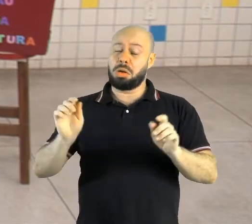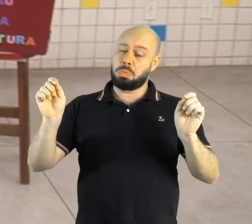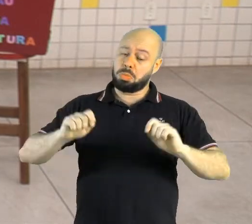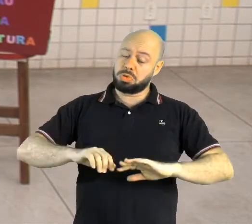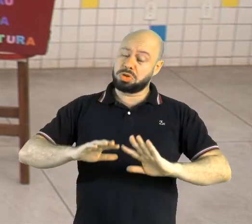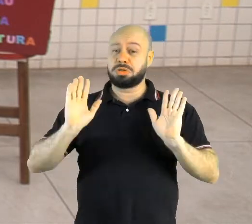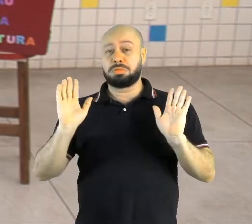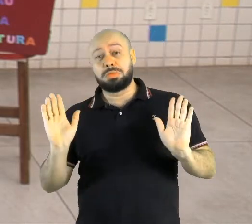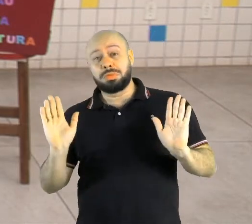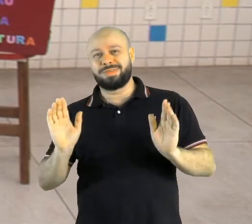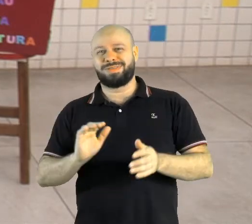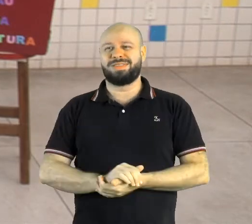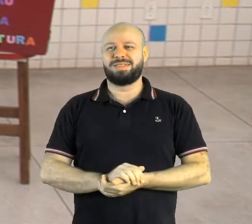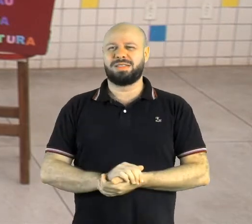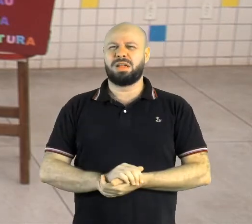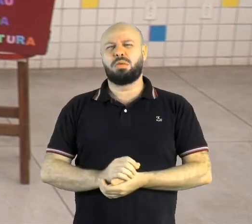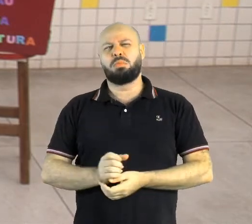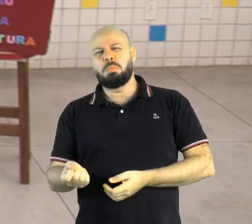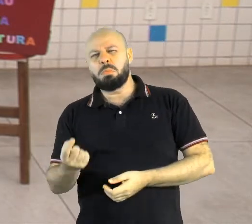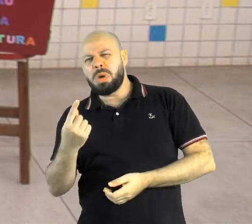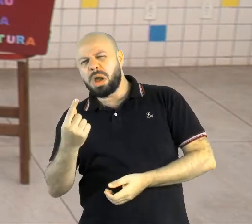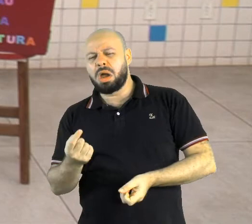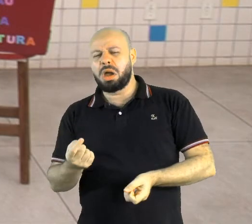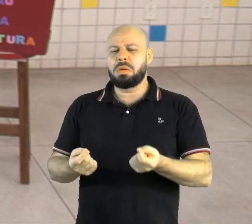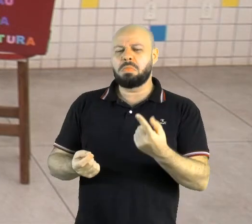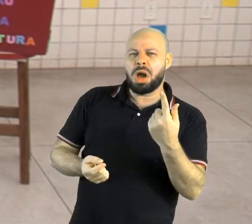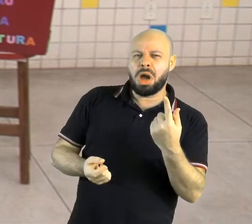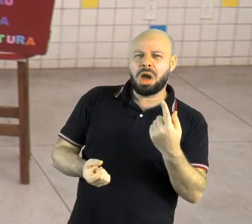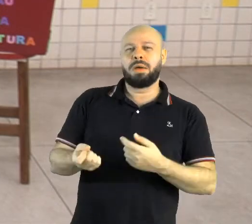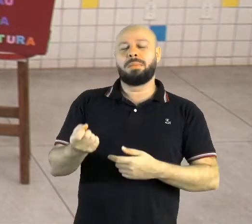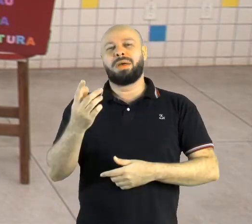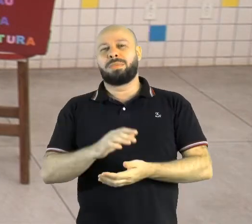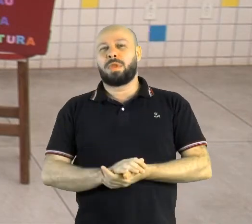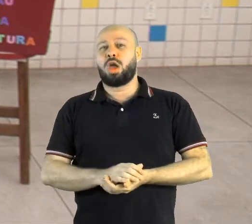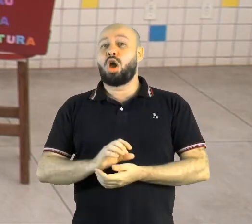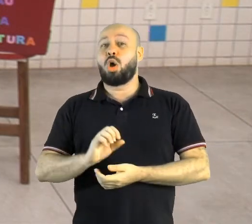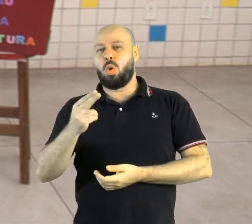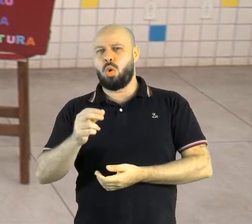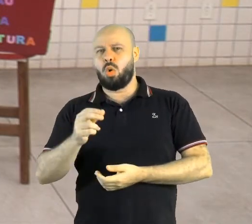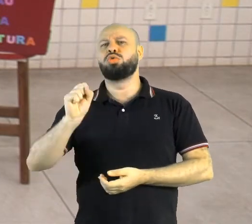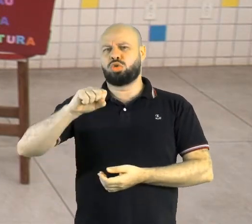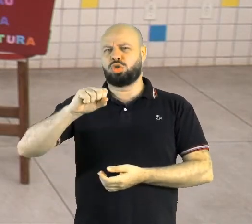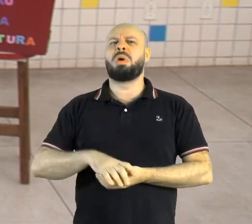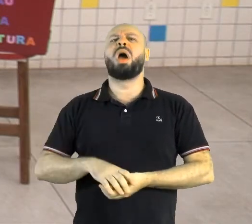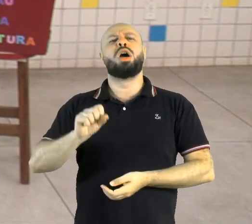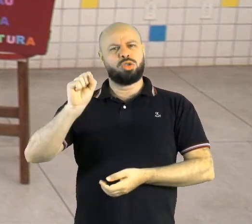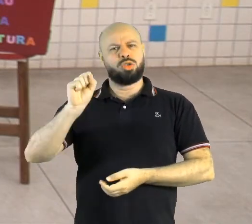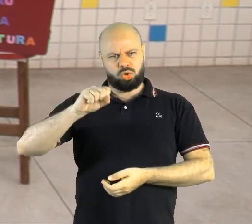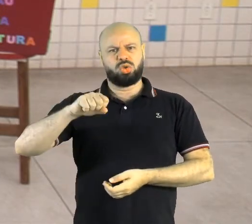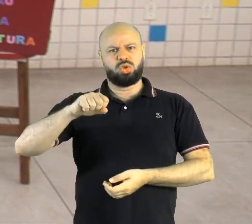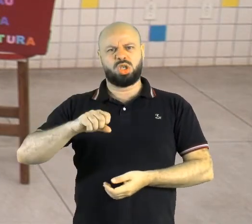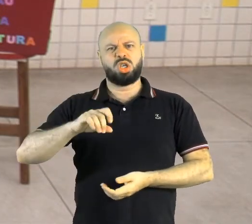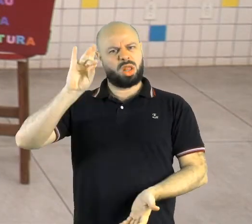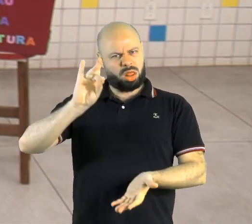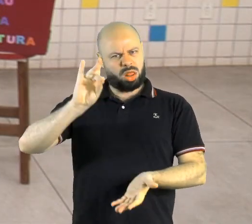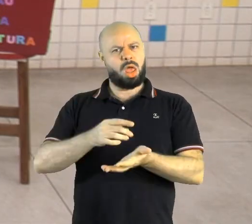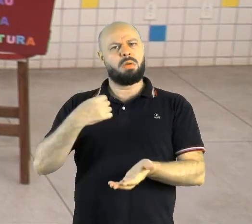aconteceu, eventualmente isso aconteceu. Ou você vai afirmar o que aconteceu. Sim, eu estava lá, efetivamente,